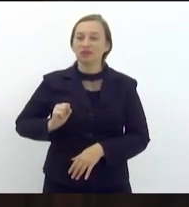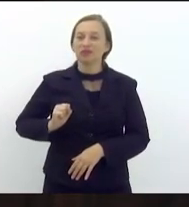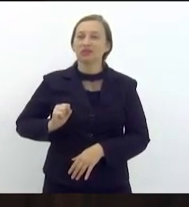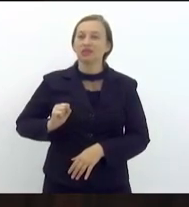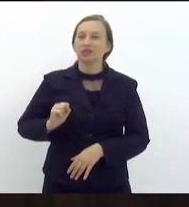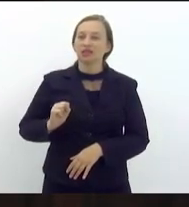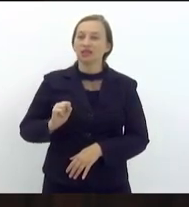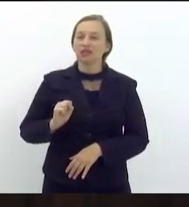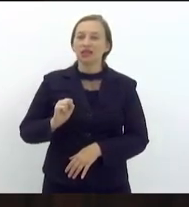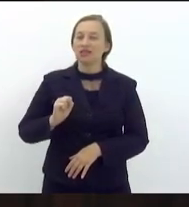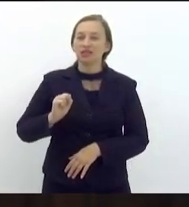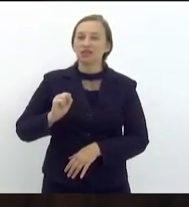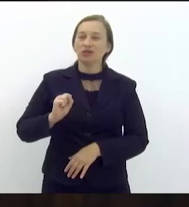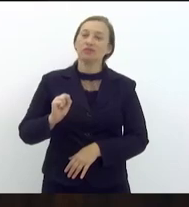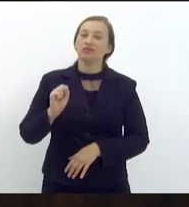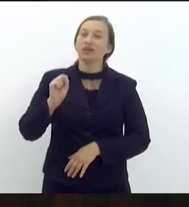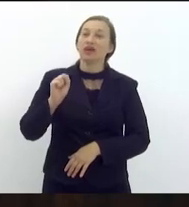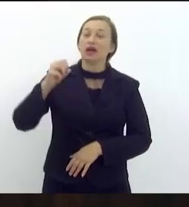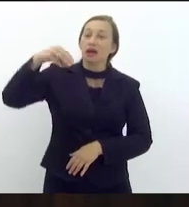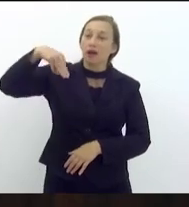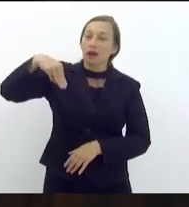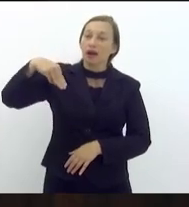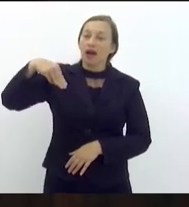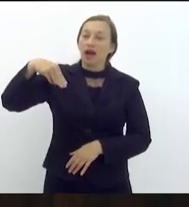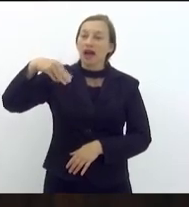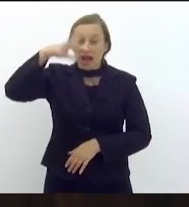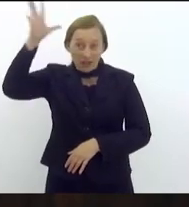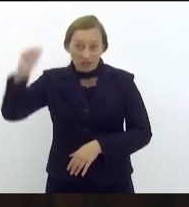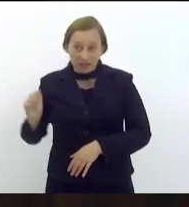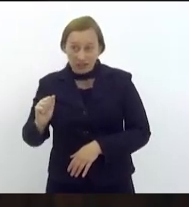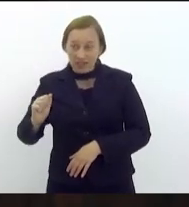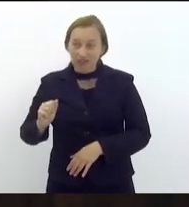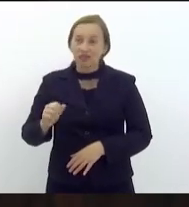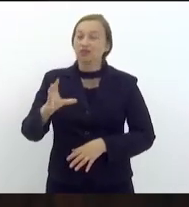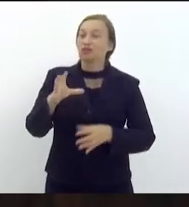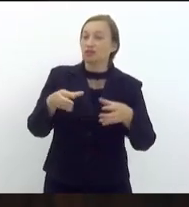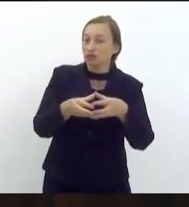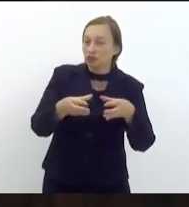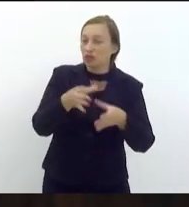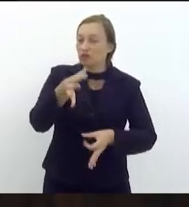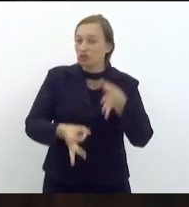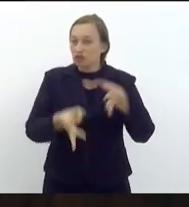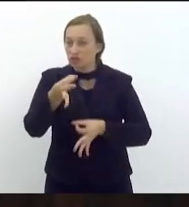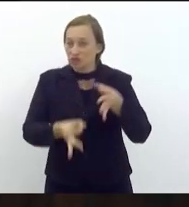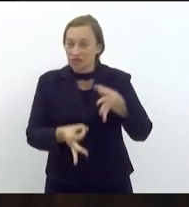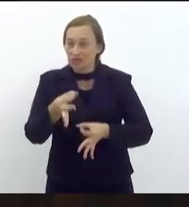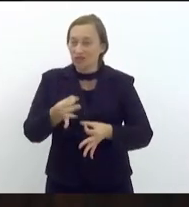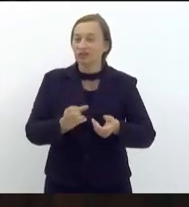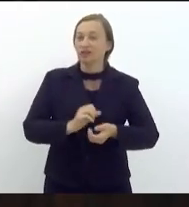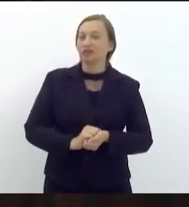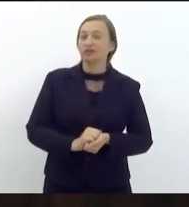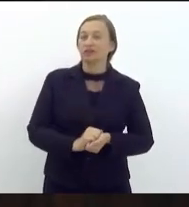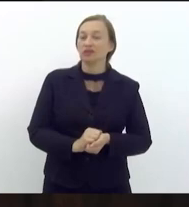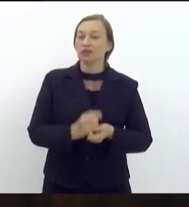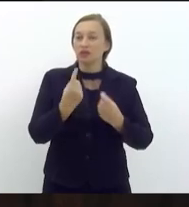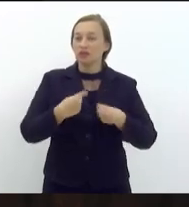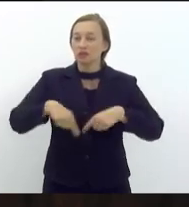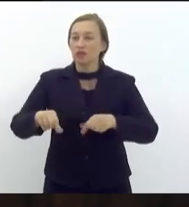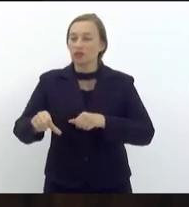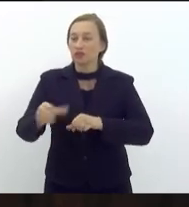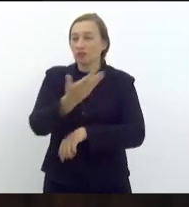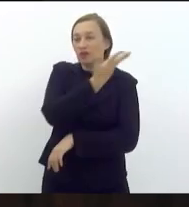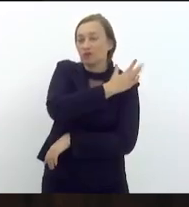matrizes africana pareceres das comissões Constituição e justiça pela juridicidade e de combate às